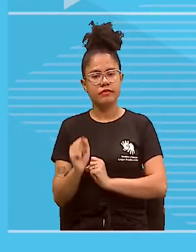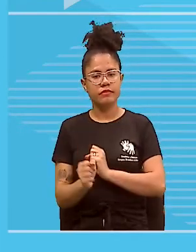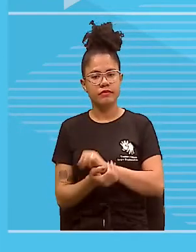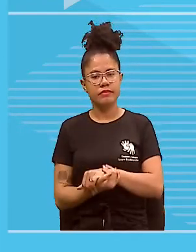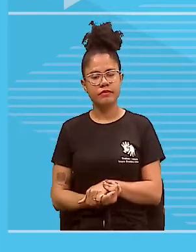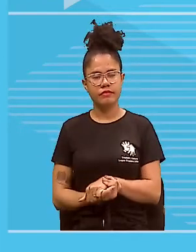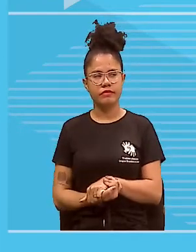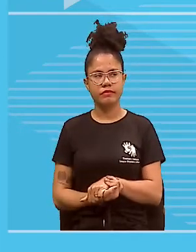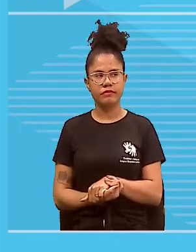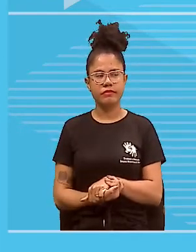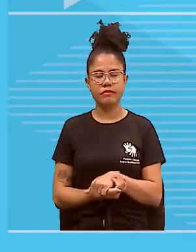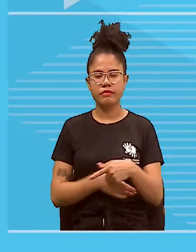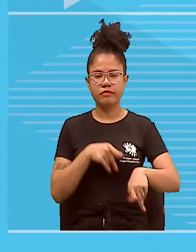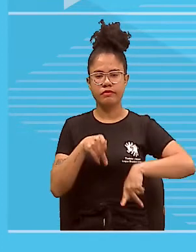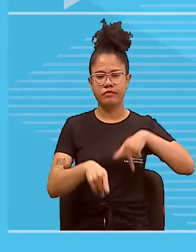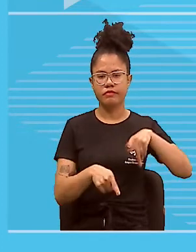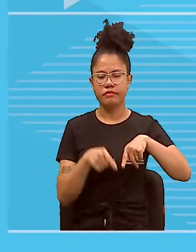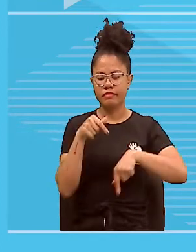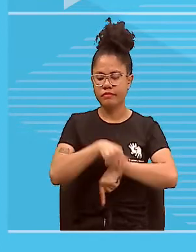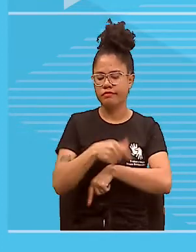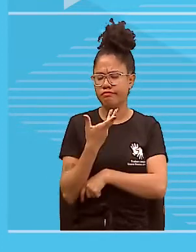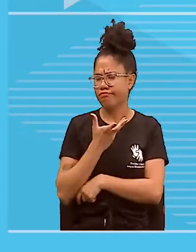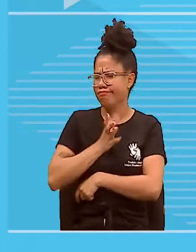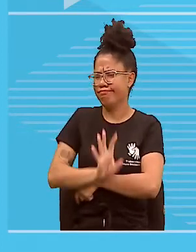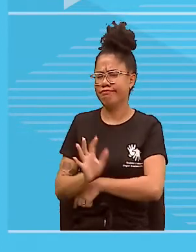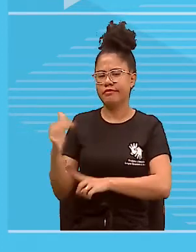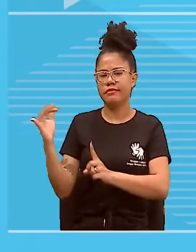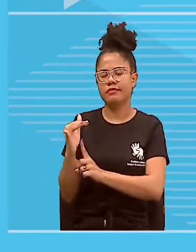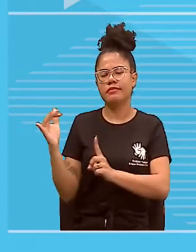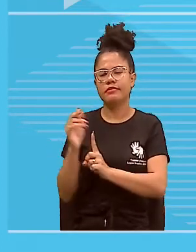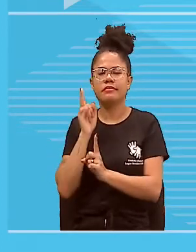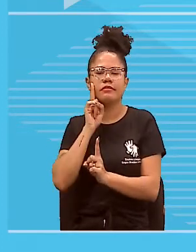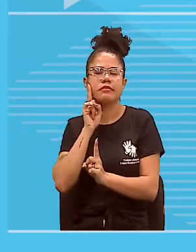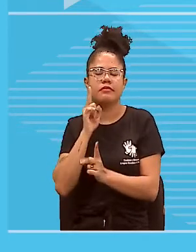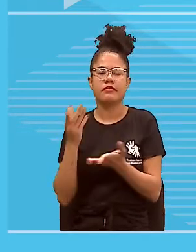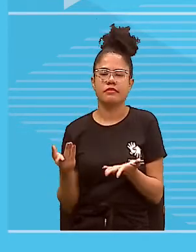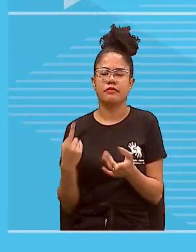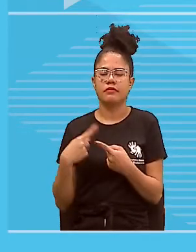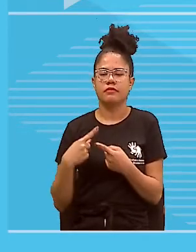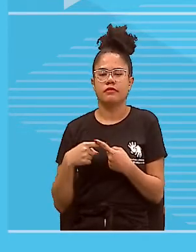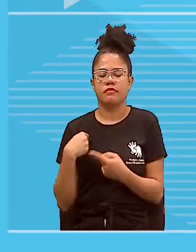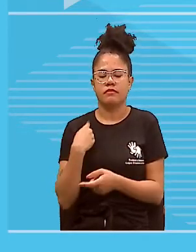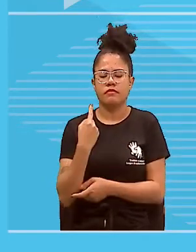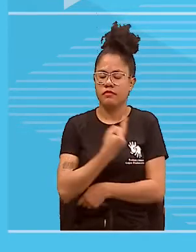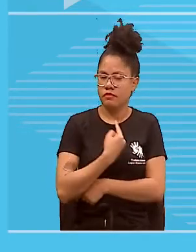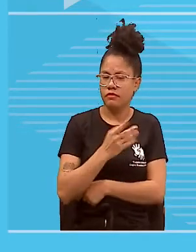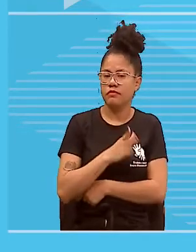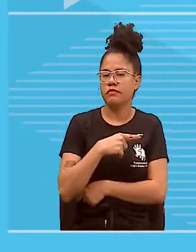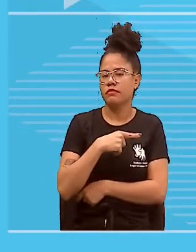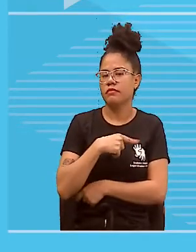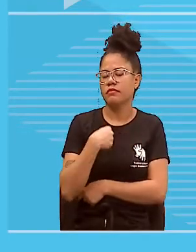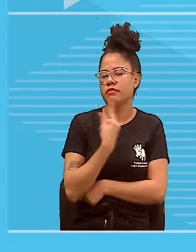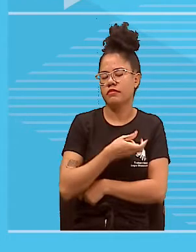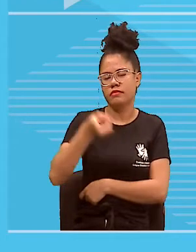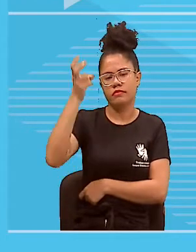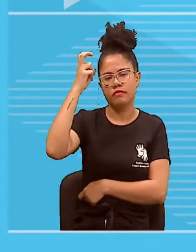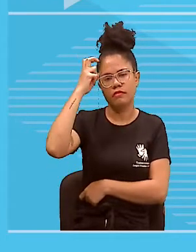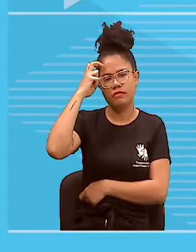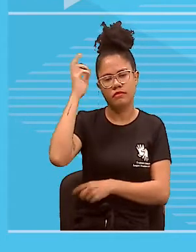da cultura dos Estados Unidos é sobre maneira penetrando na cultura brasileira